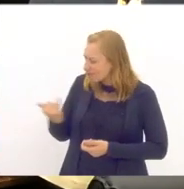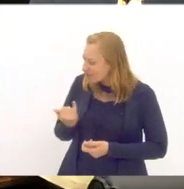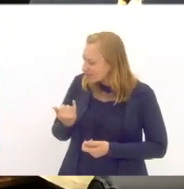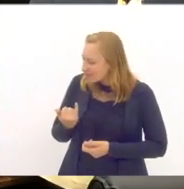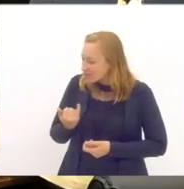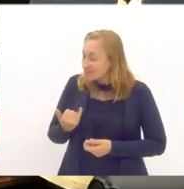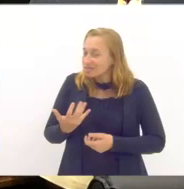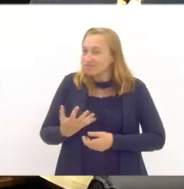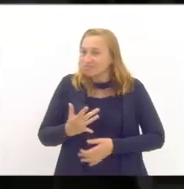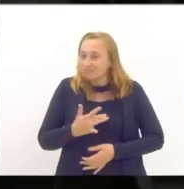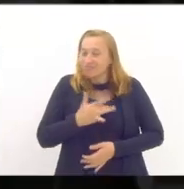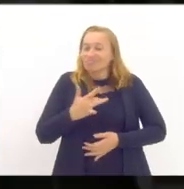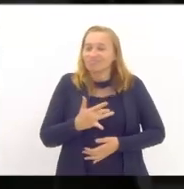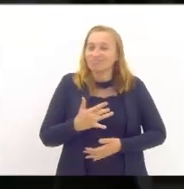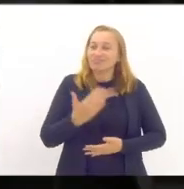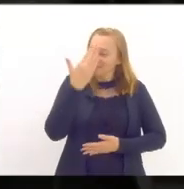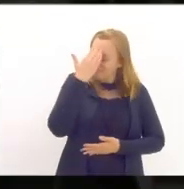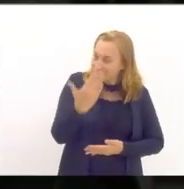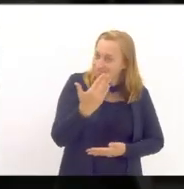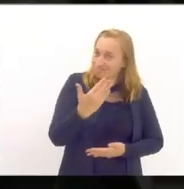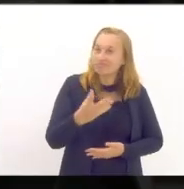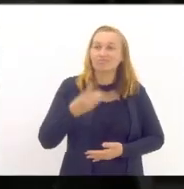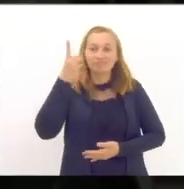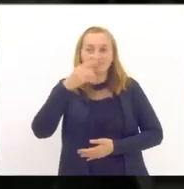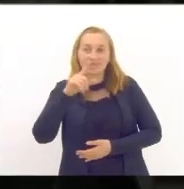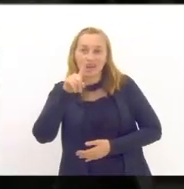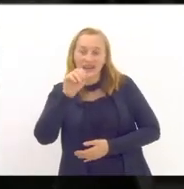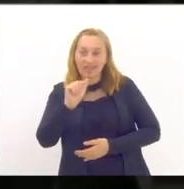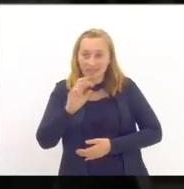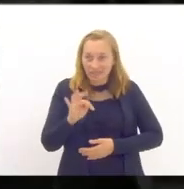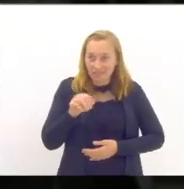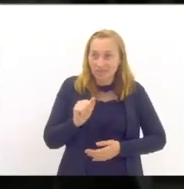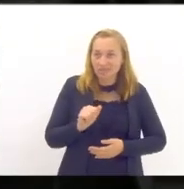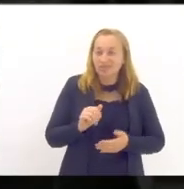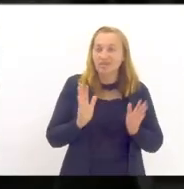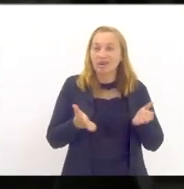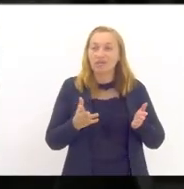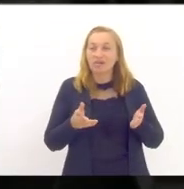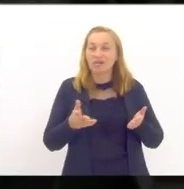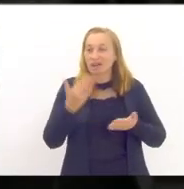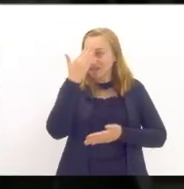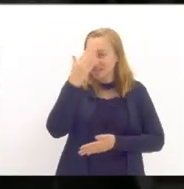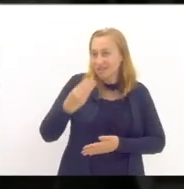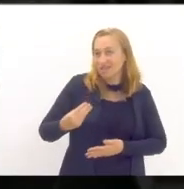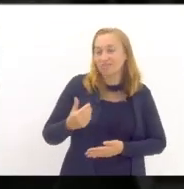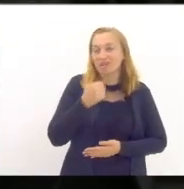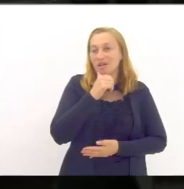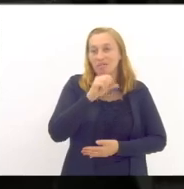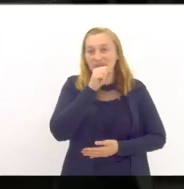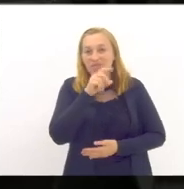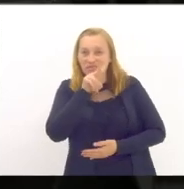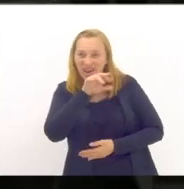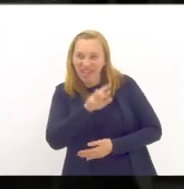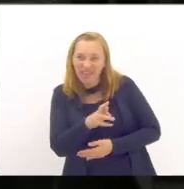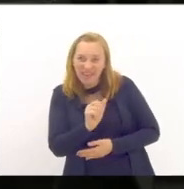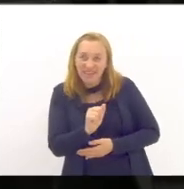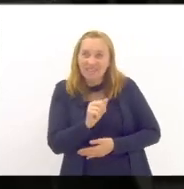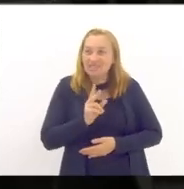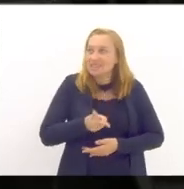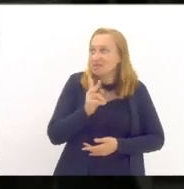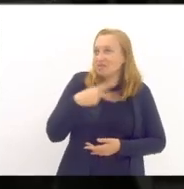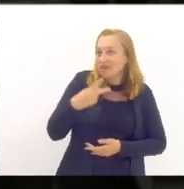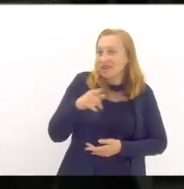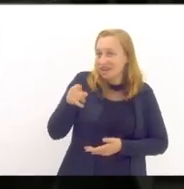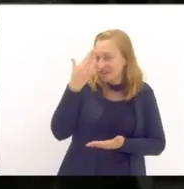deixou muito tocado, então fico muito grato, deputado Átila. Indo para a plateia, eu queria agradecer a minha mãe Valéria, que eu sempre digo que